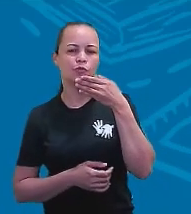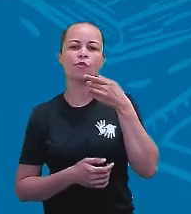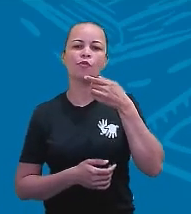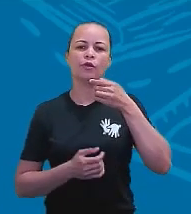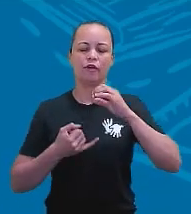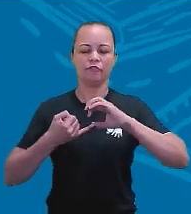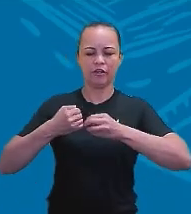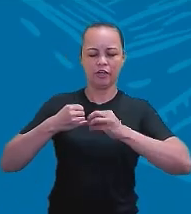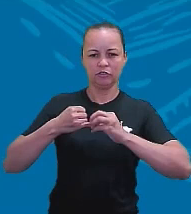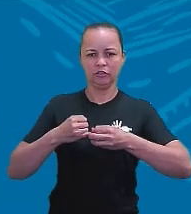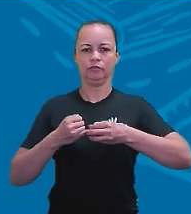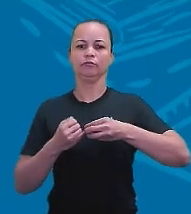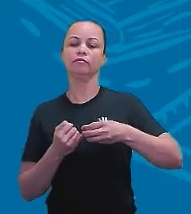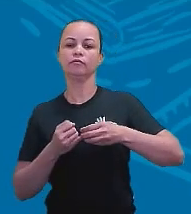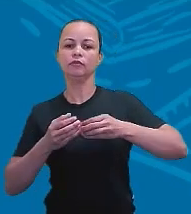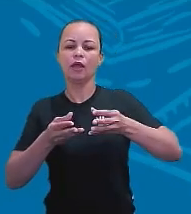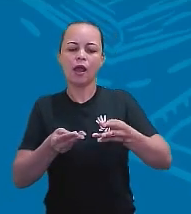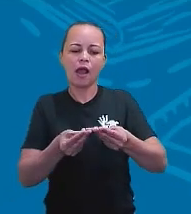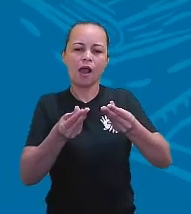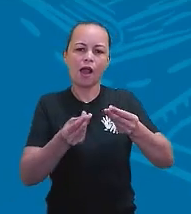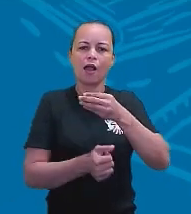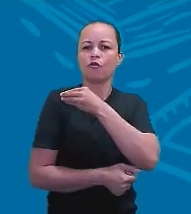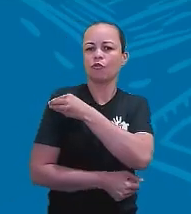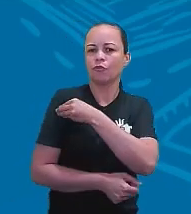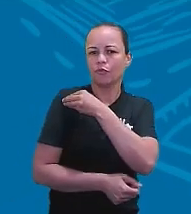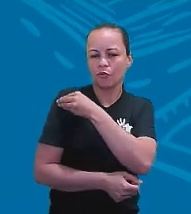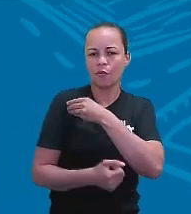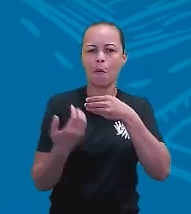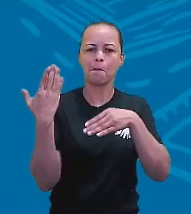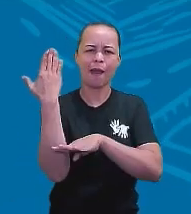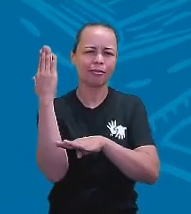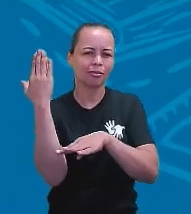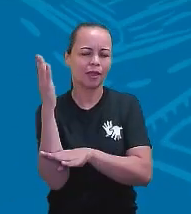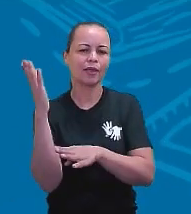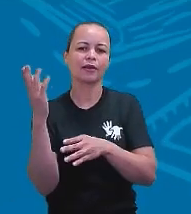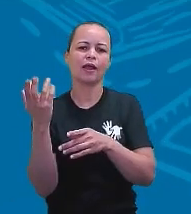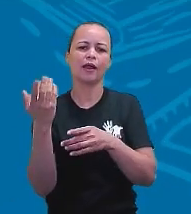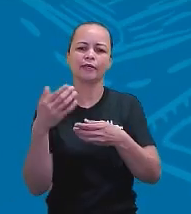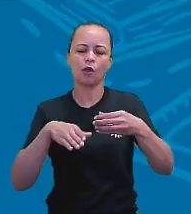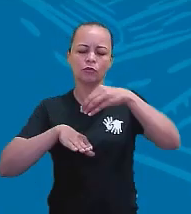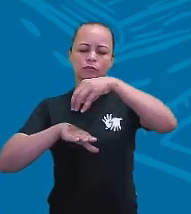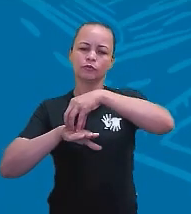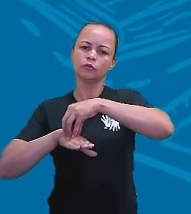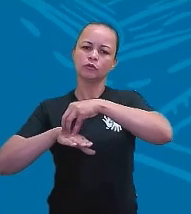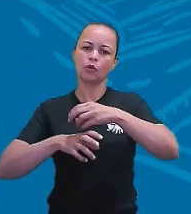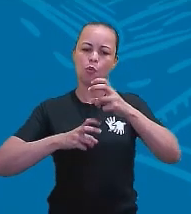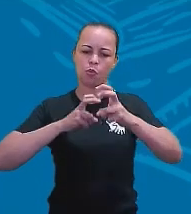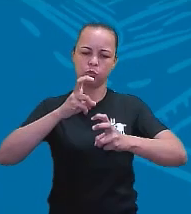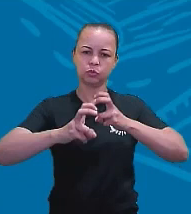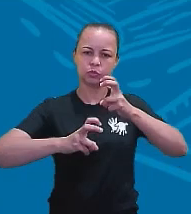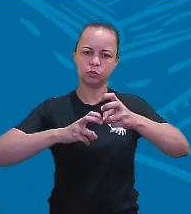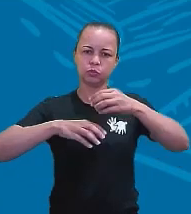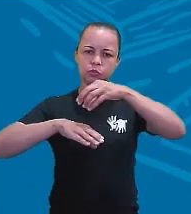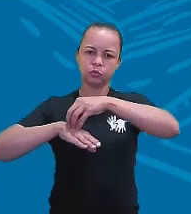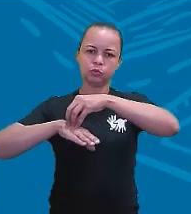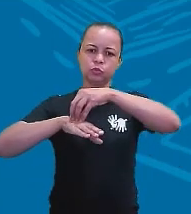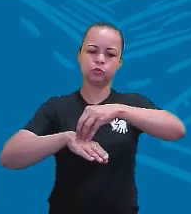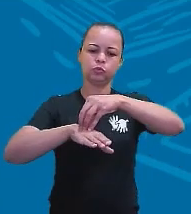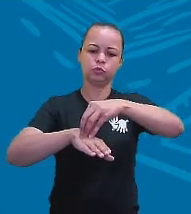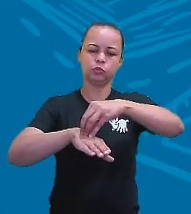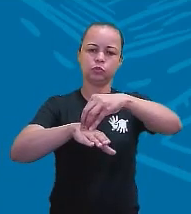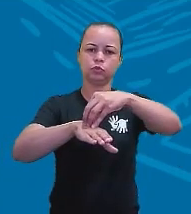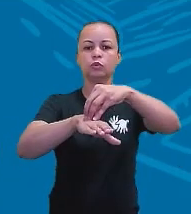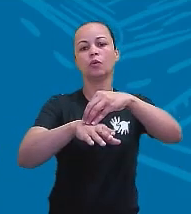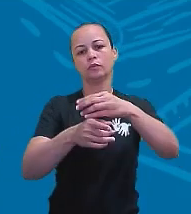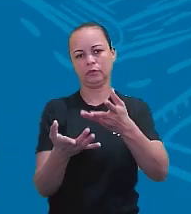algodão, madeira, álcool. Então, eles serviam, gente, de transporte, e era um transporte que na época era um